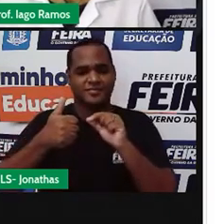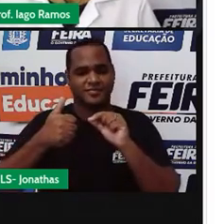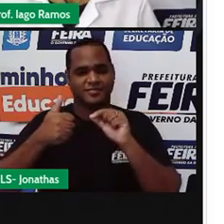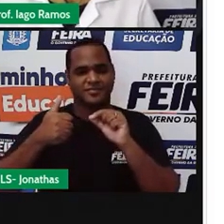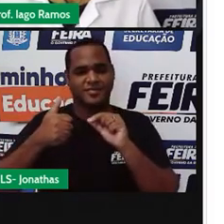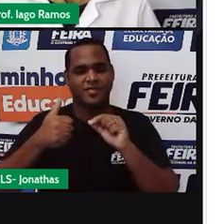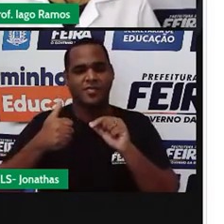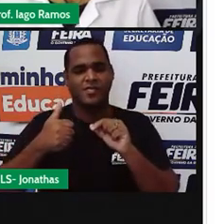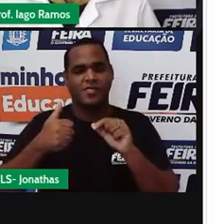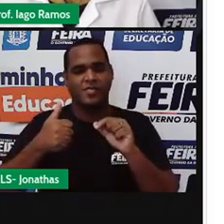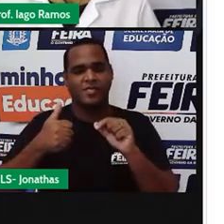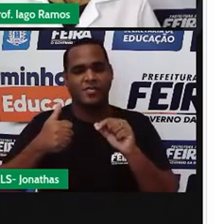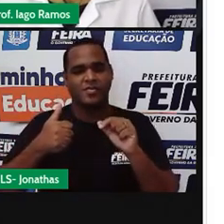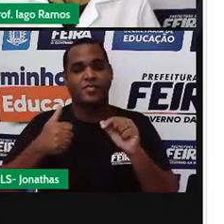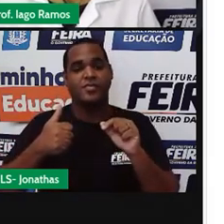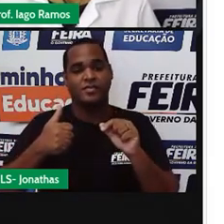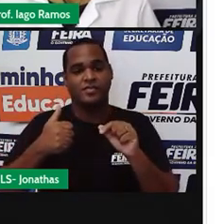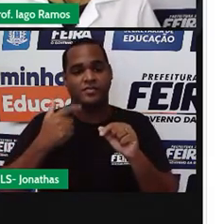ó